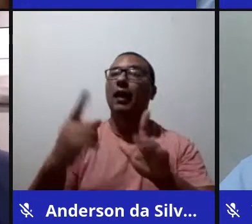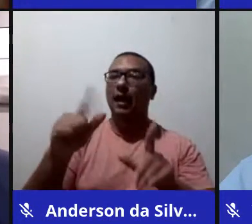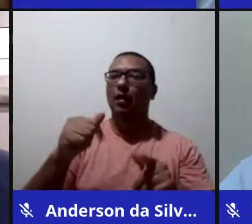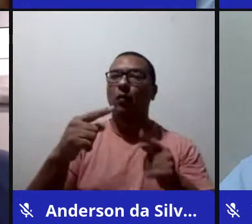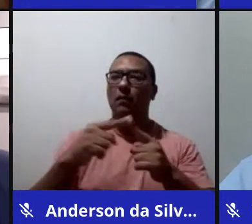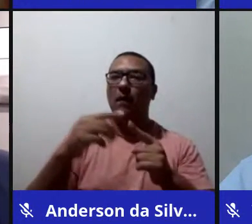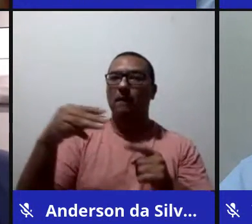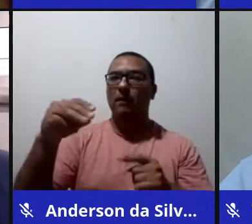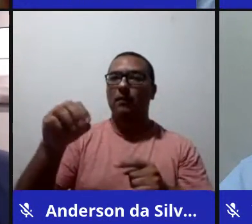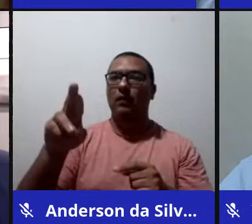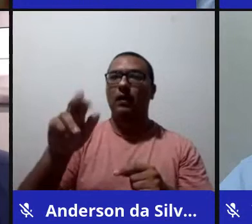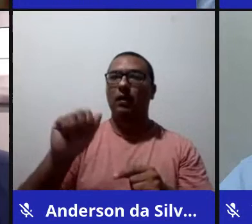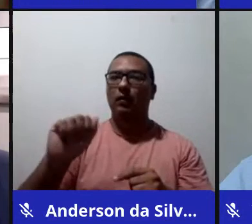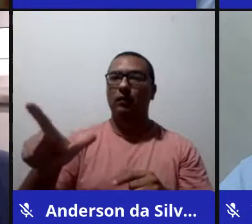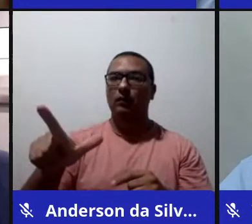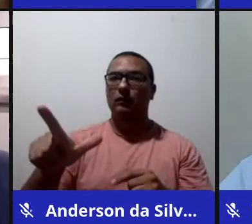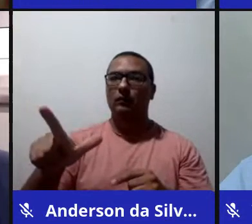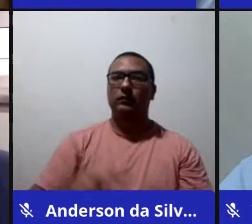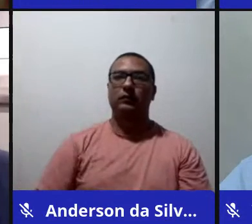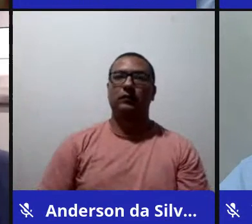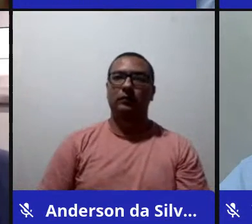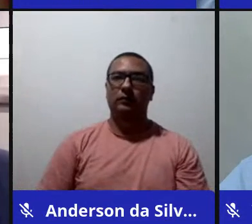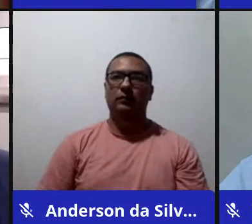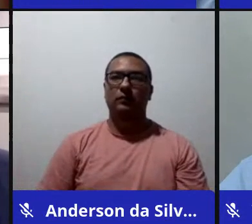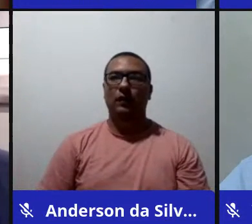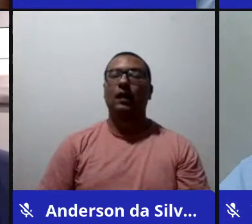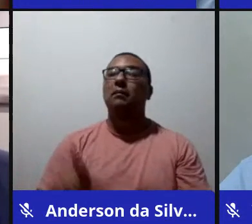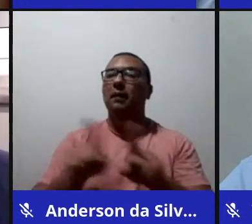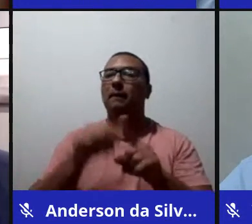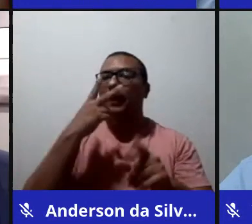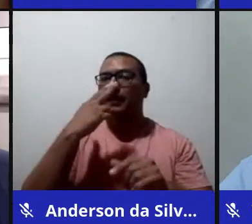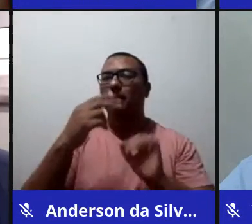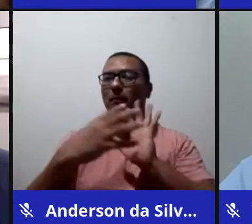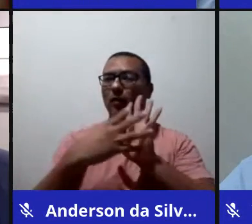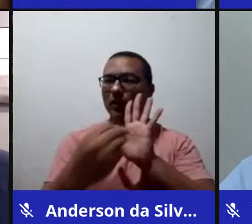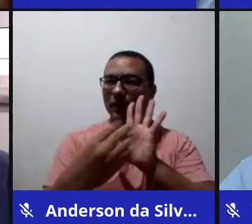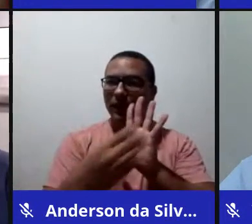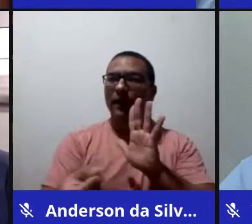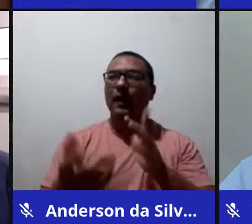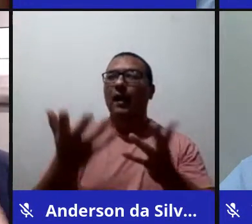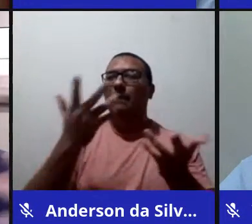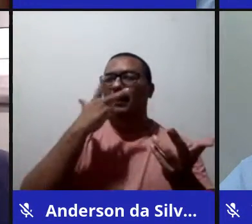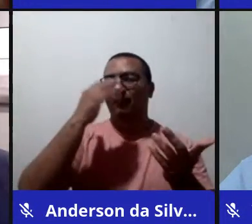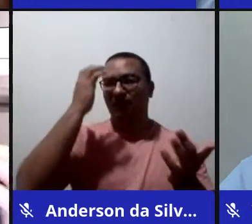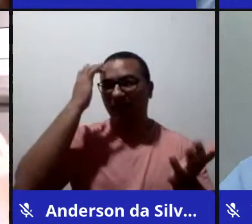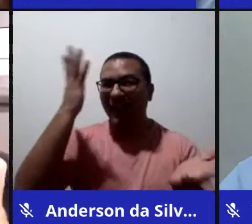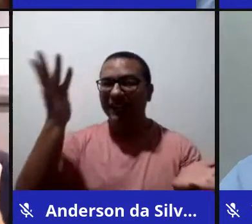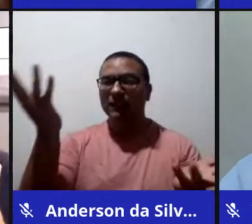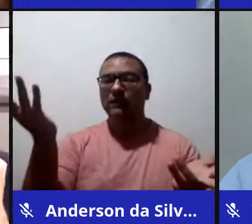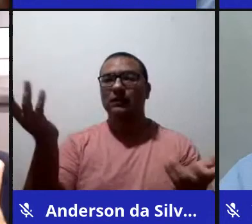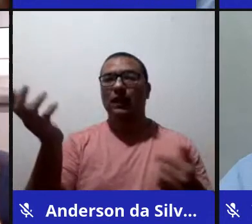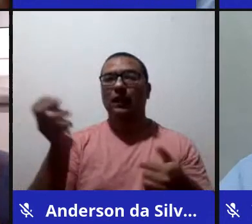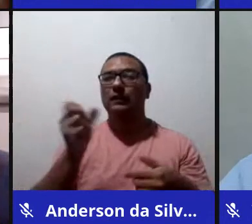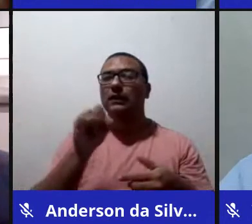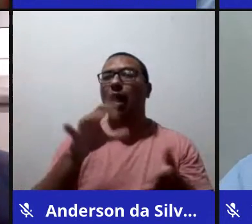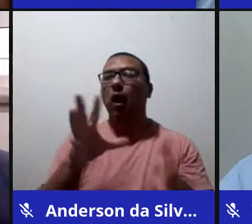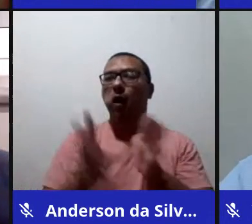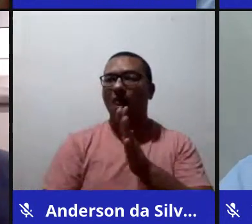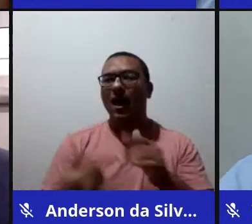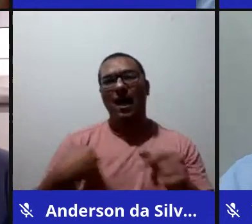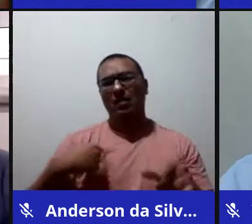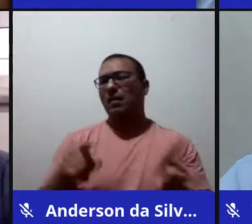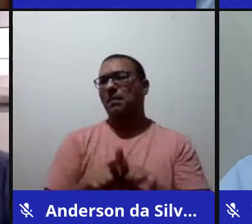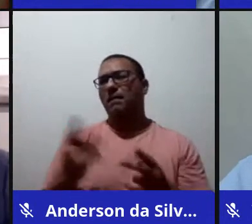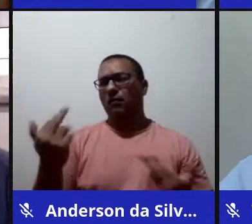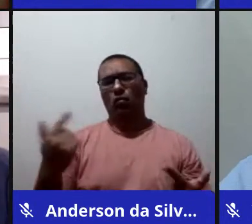E essa é a moralidade da situação. Por mais que seja difícil, quando a gente vê os exemplos, a gente fala assim, é fácil se descreditar e falar assim,